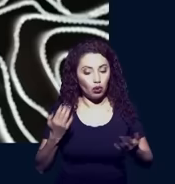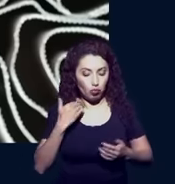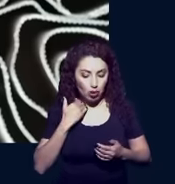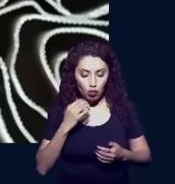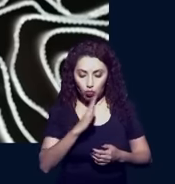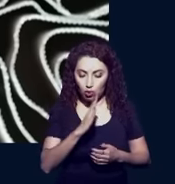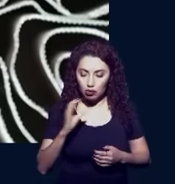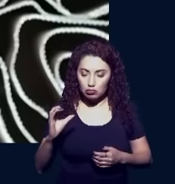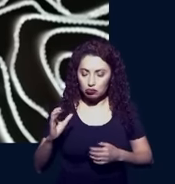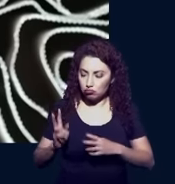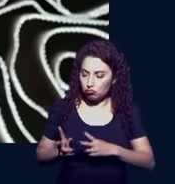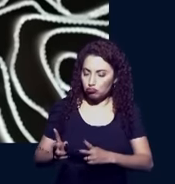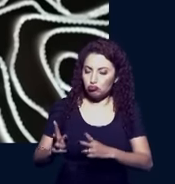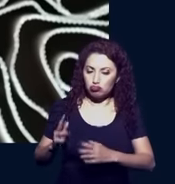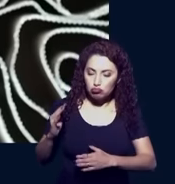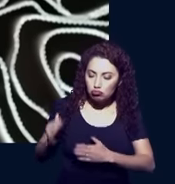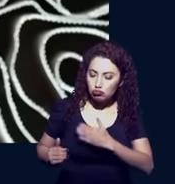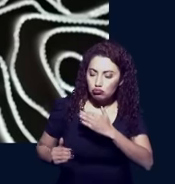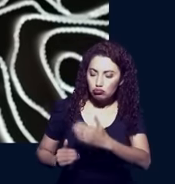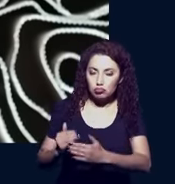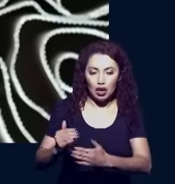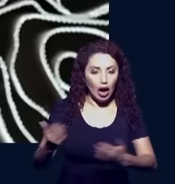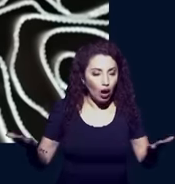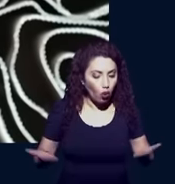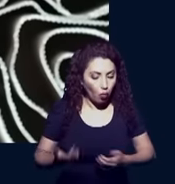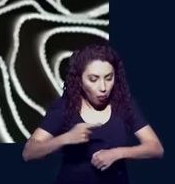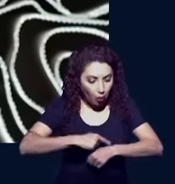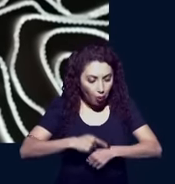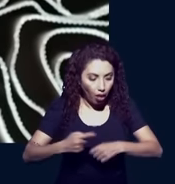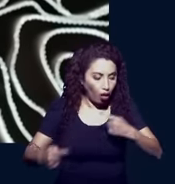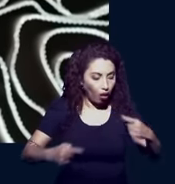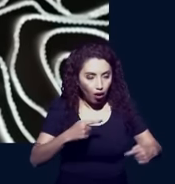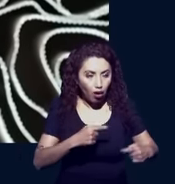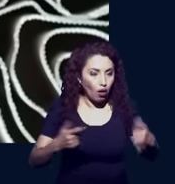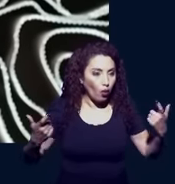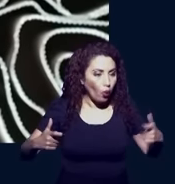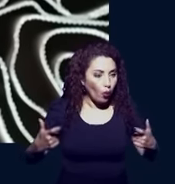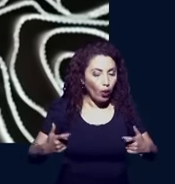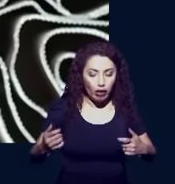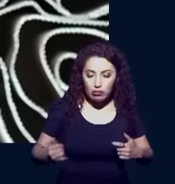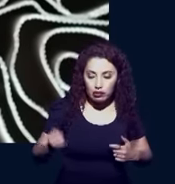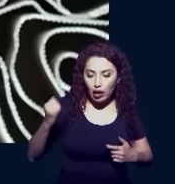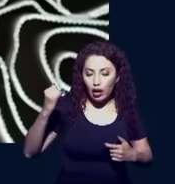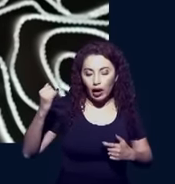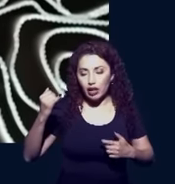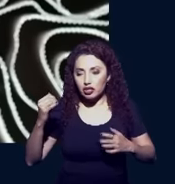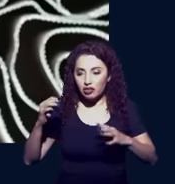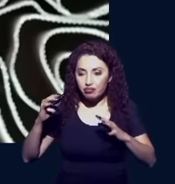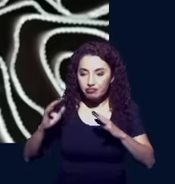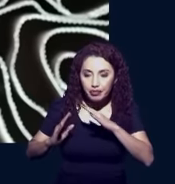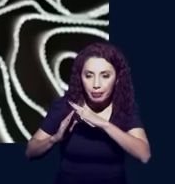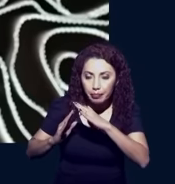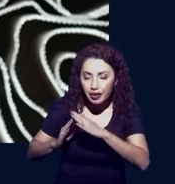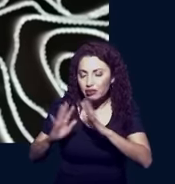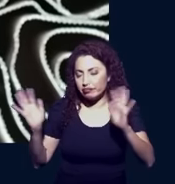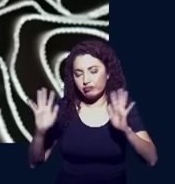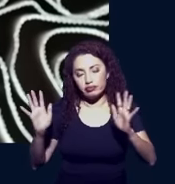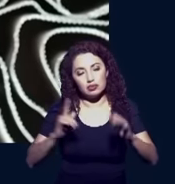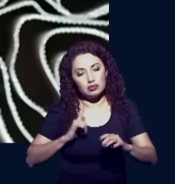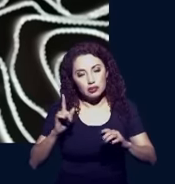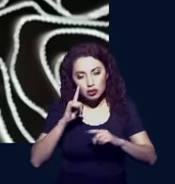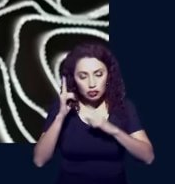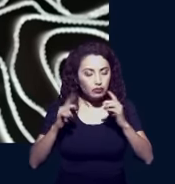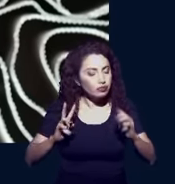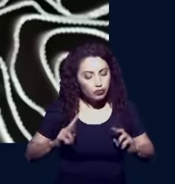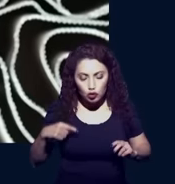ritmo Como eu disse não tá na hora da gente discutir a aonde é que é a taxa terminal tem muitas incertezas é melhor a gente seguind o